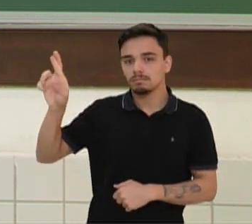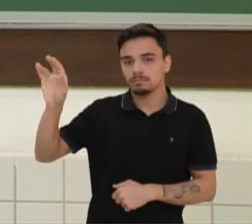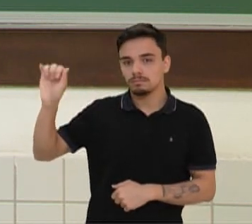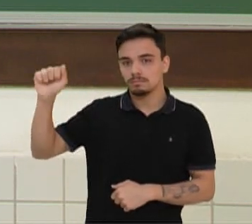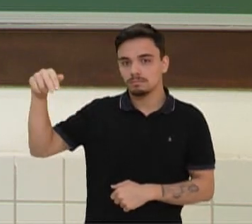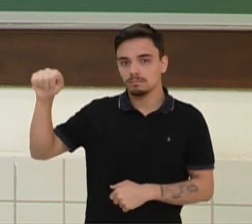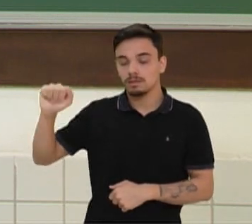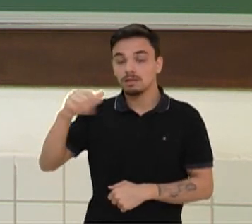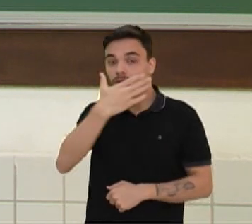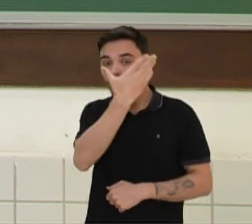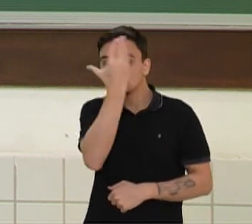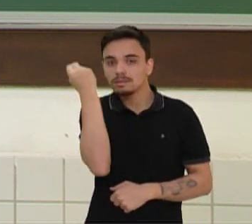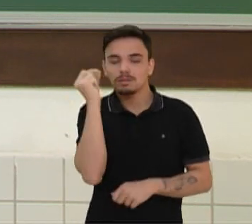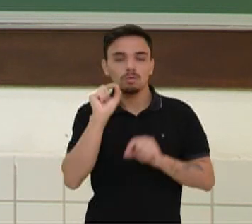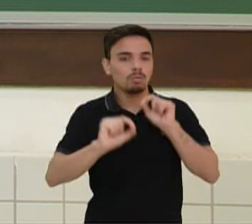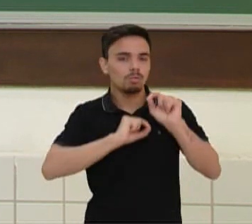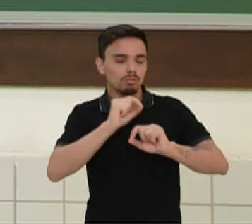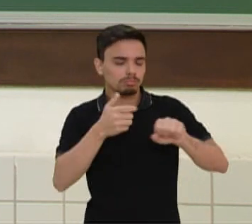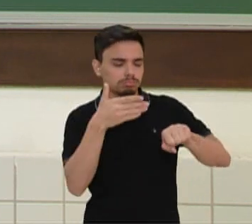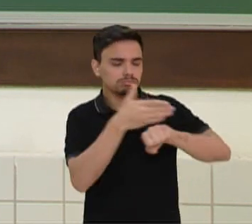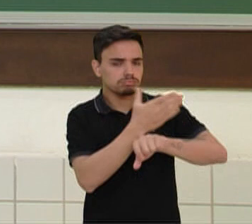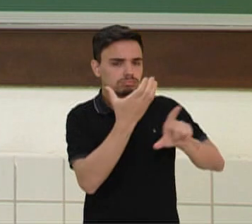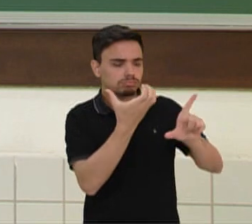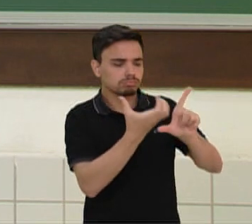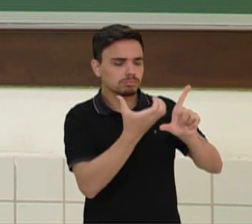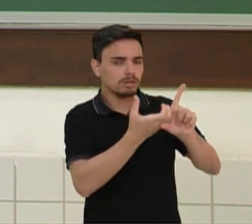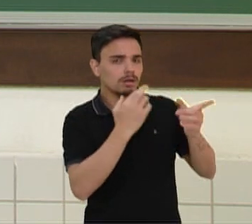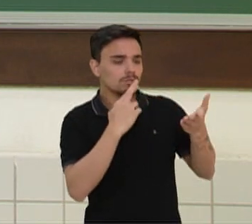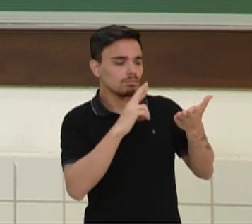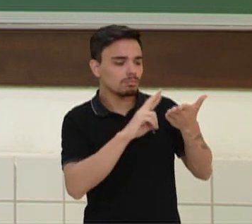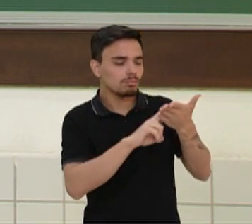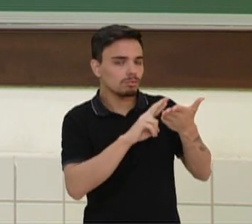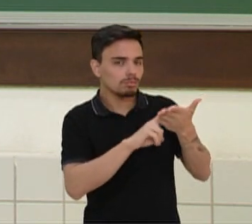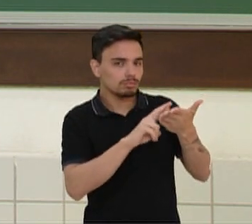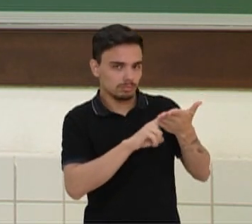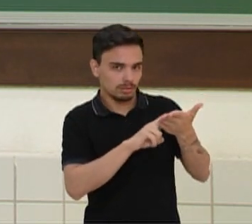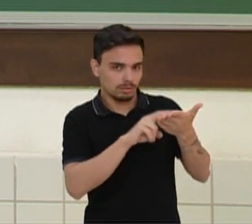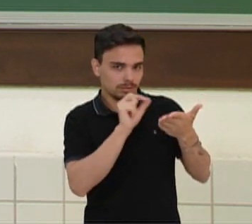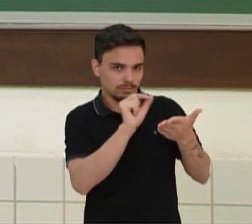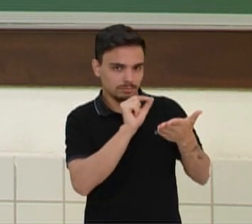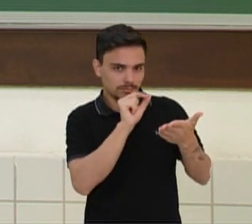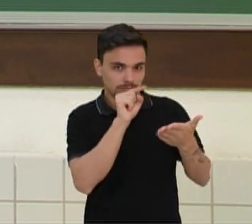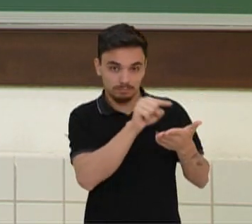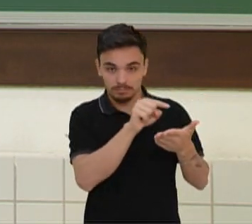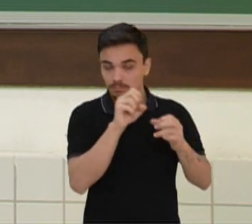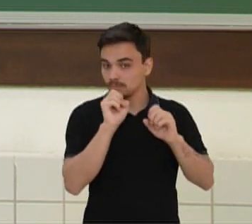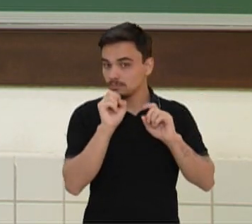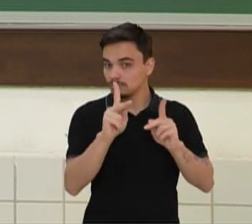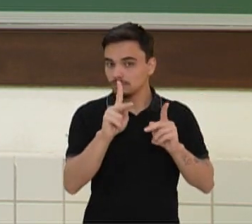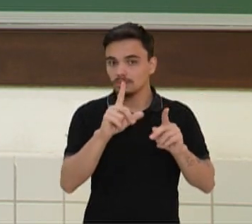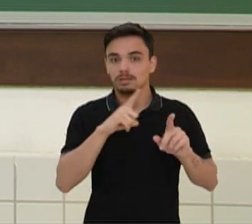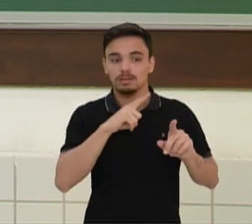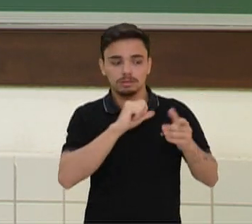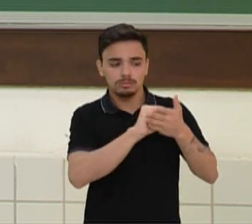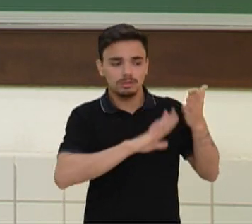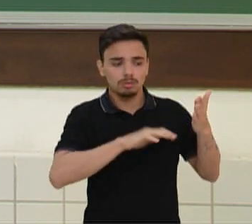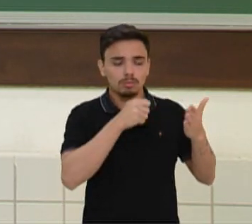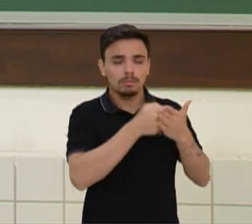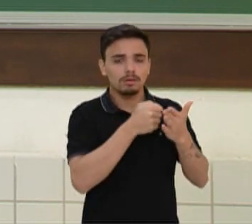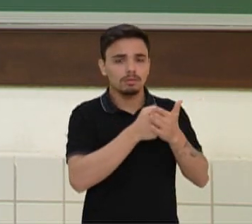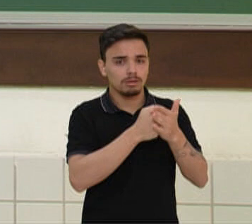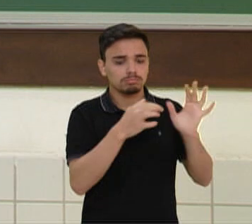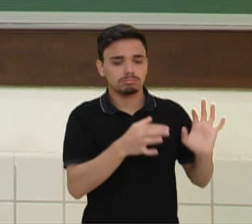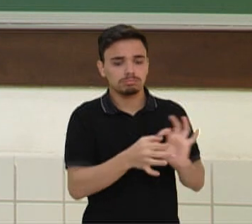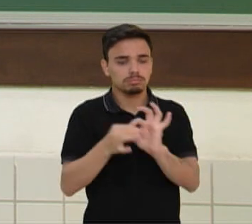de responder, de fazer as atividades obrigatórias no Classroom. Essas atividades estão vinculadas à